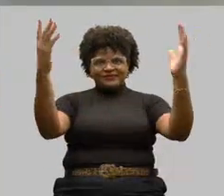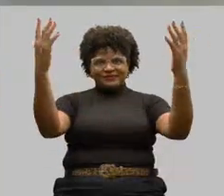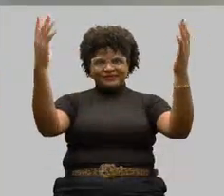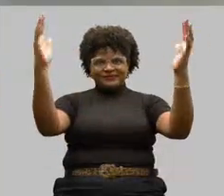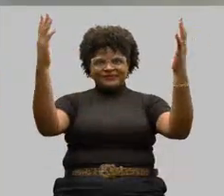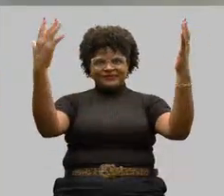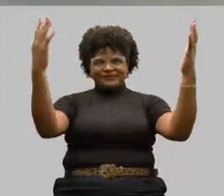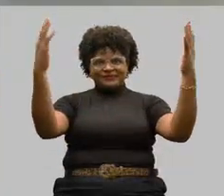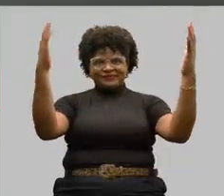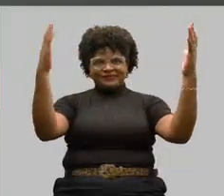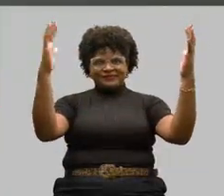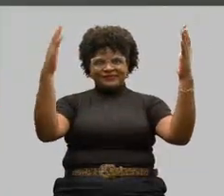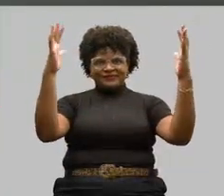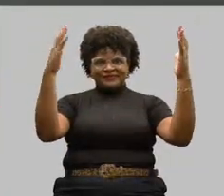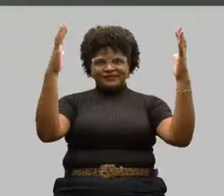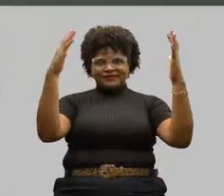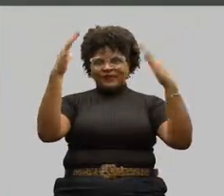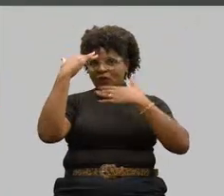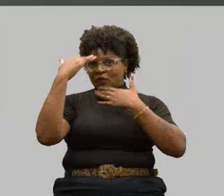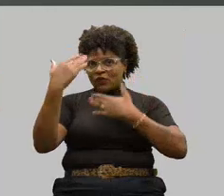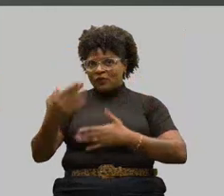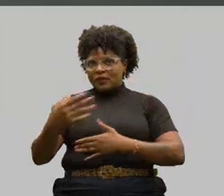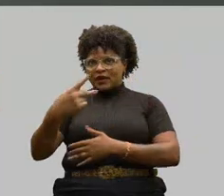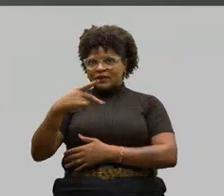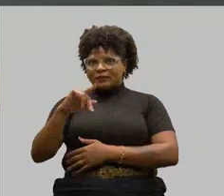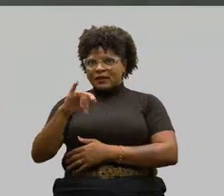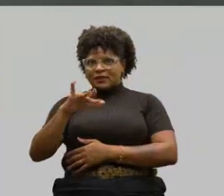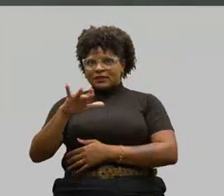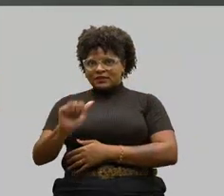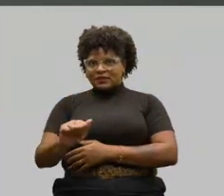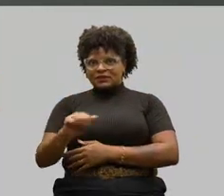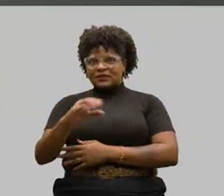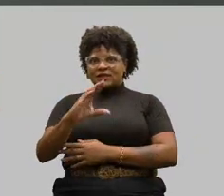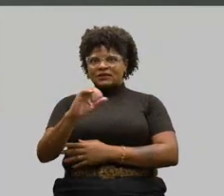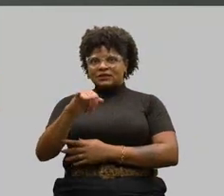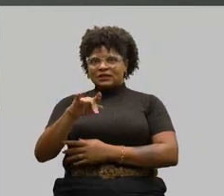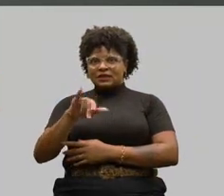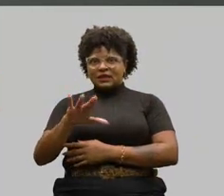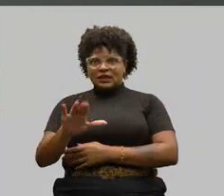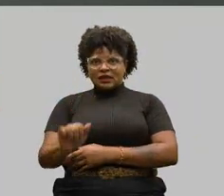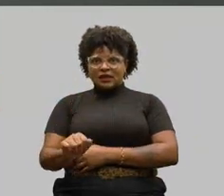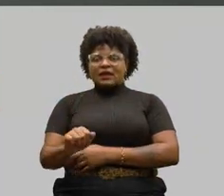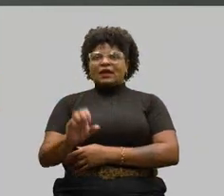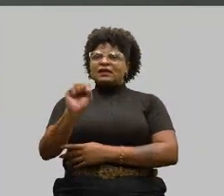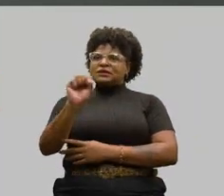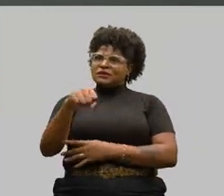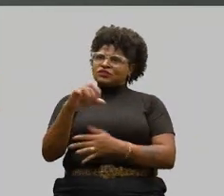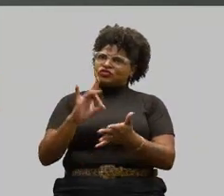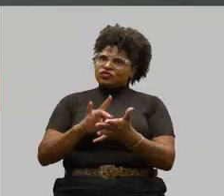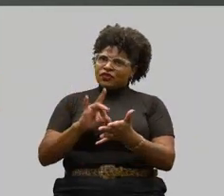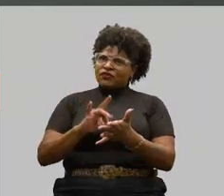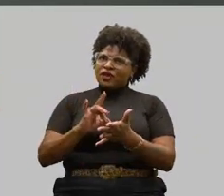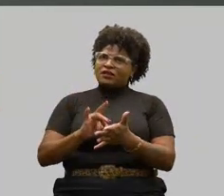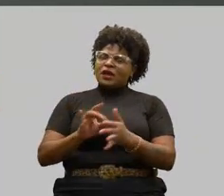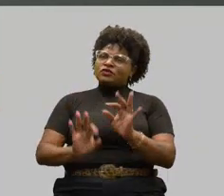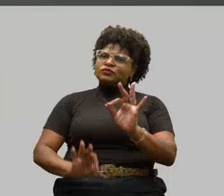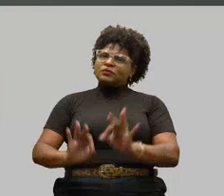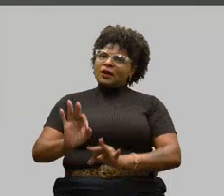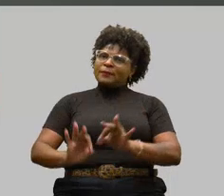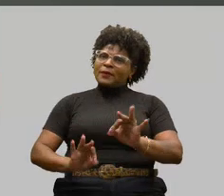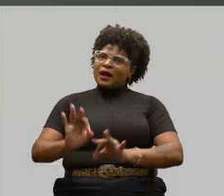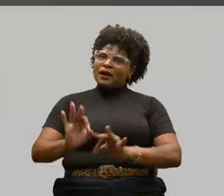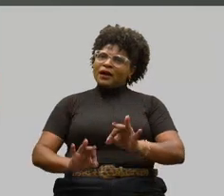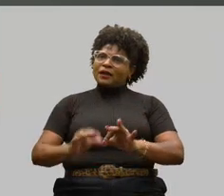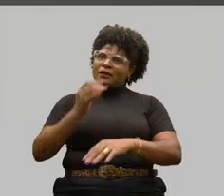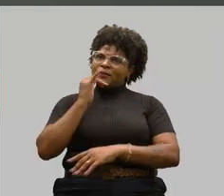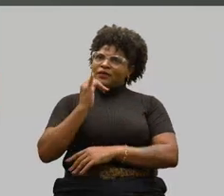a palestrante Patrícia Siqueira Silveira realmente ela deu uma aula aqui muito preparada eu